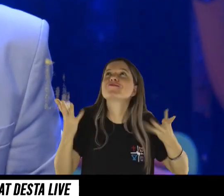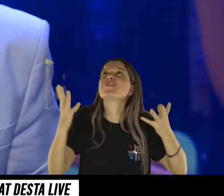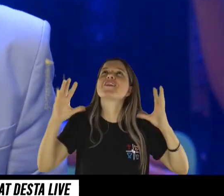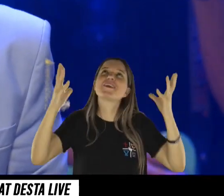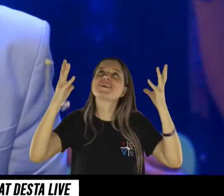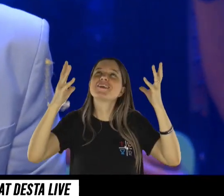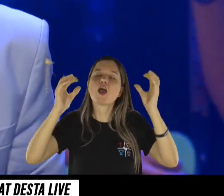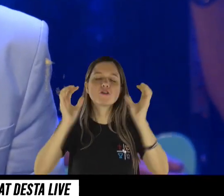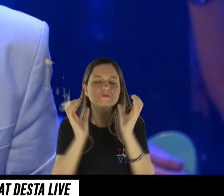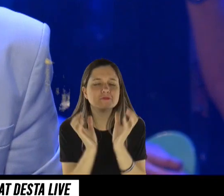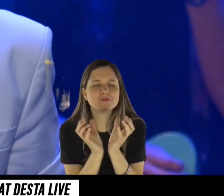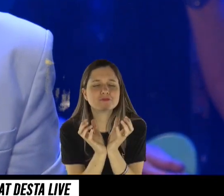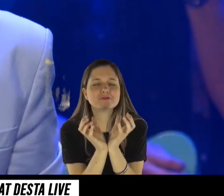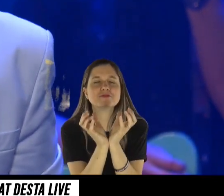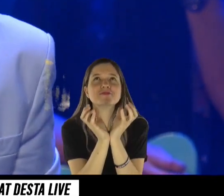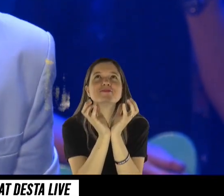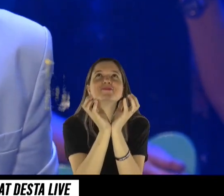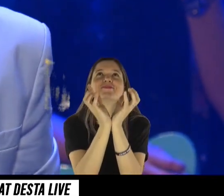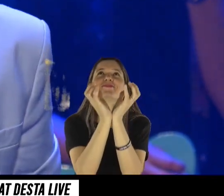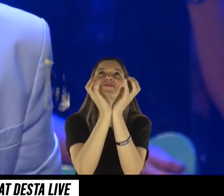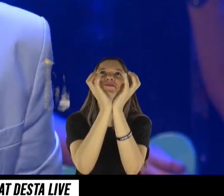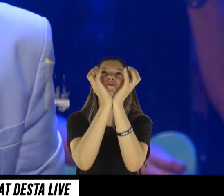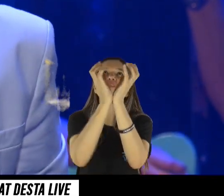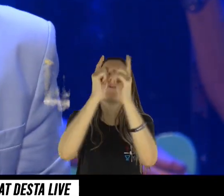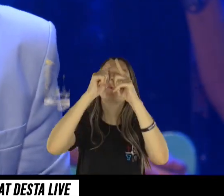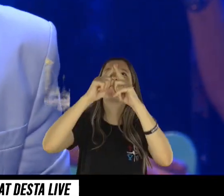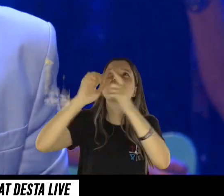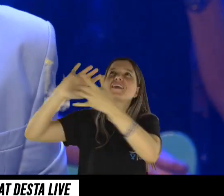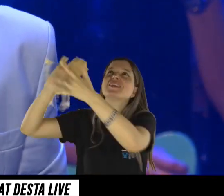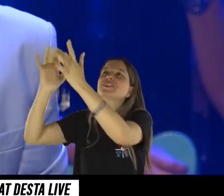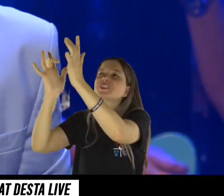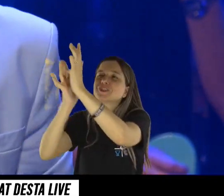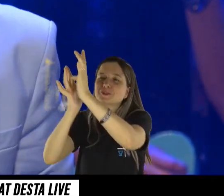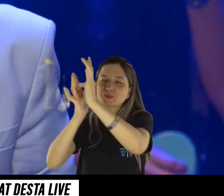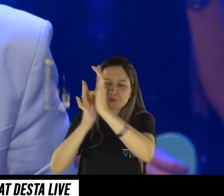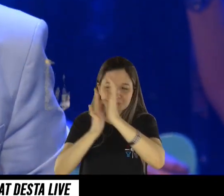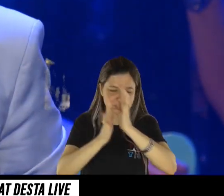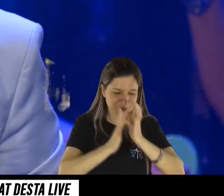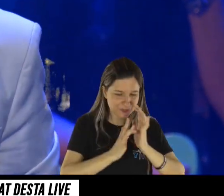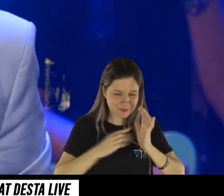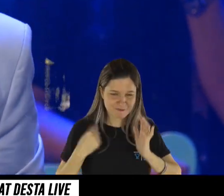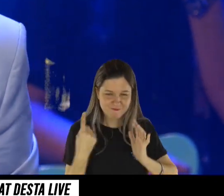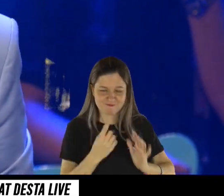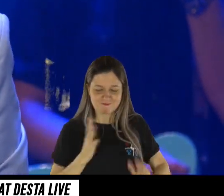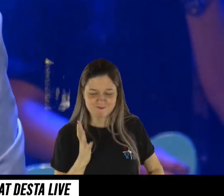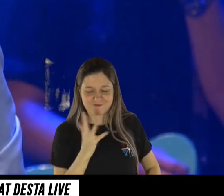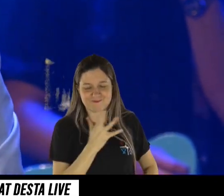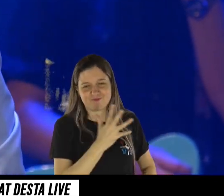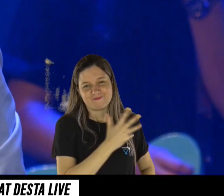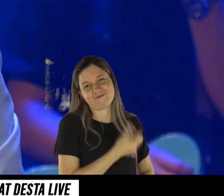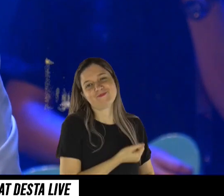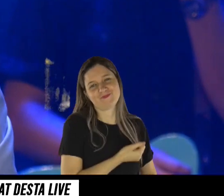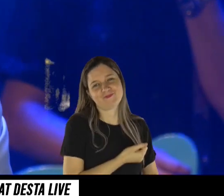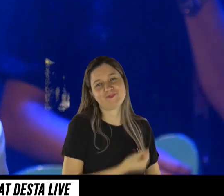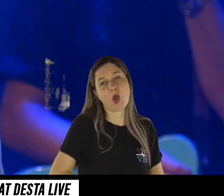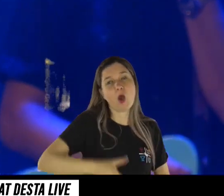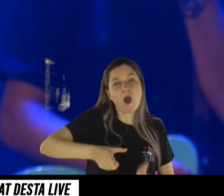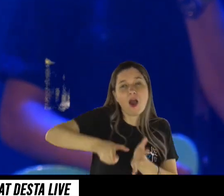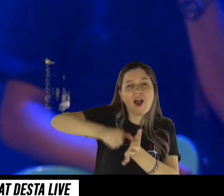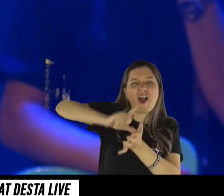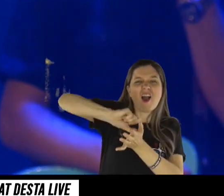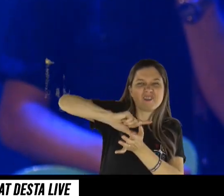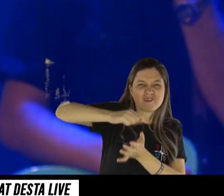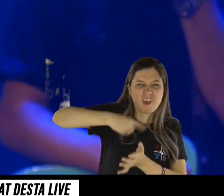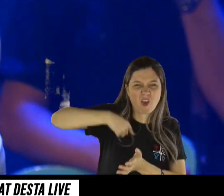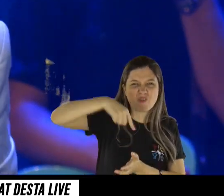celebrar algo que foi o motivo da nossa salvação. A gente estava fadado ao inferno, mas hoje nós